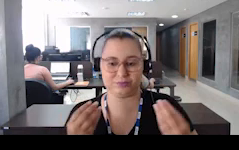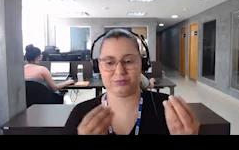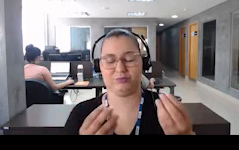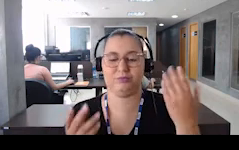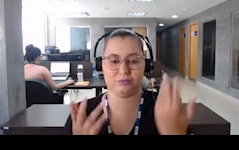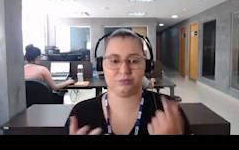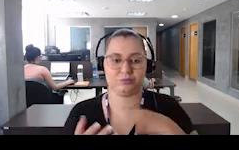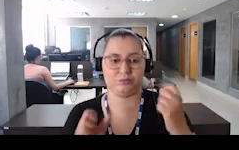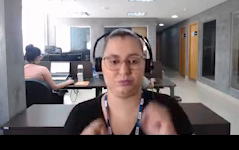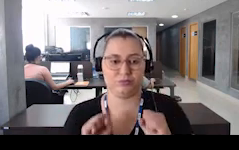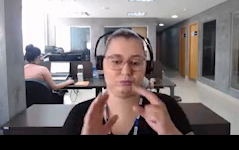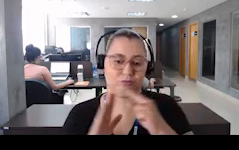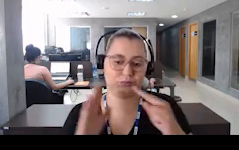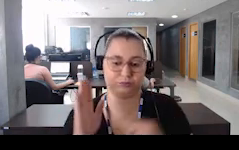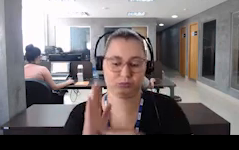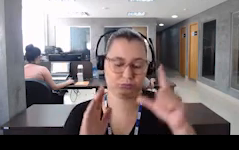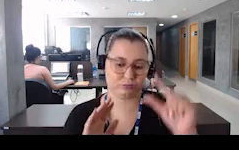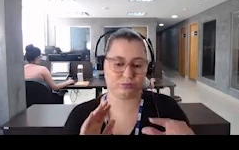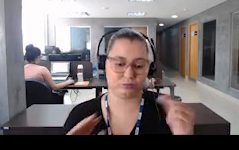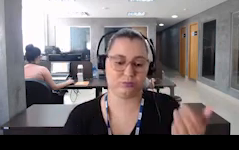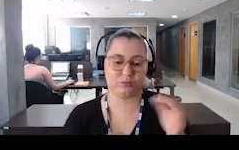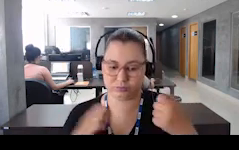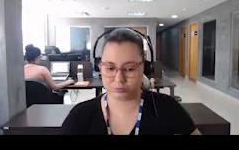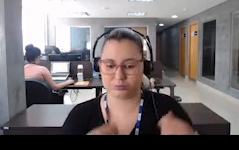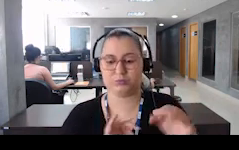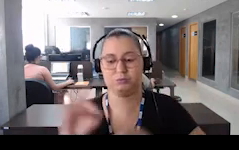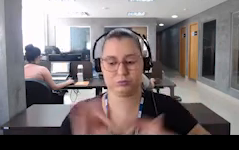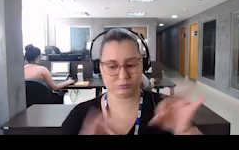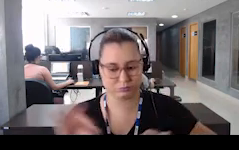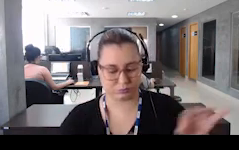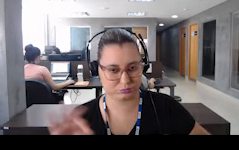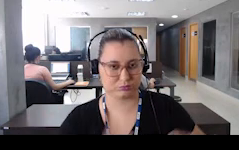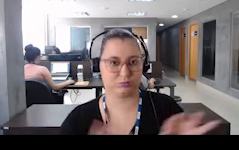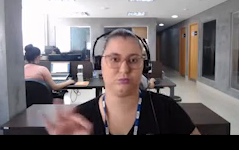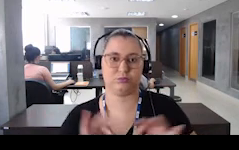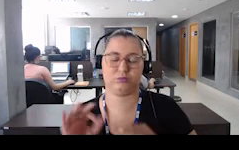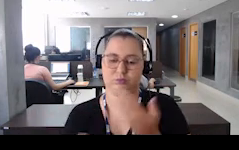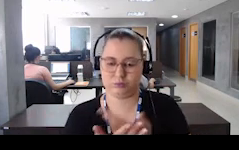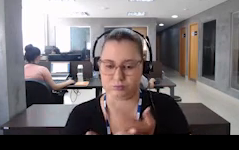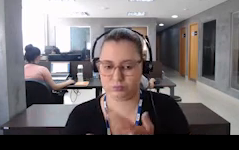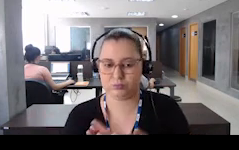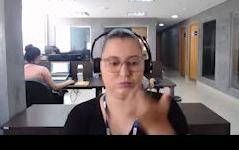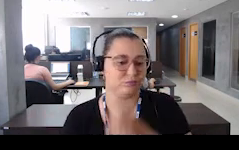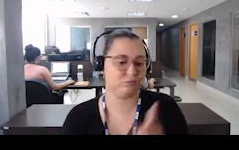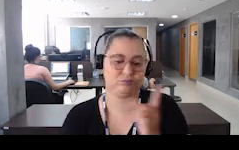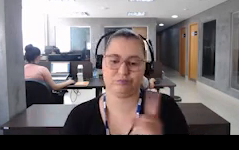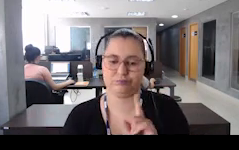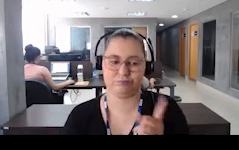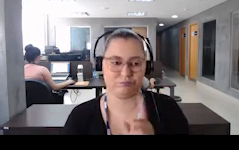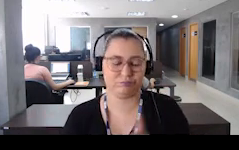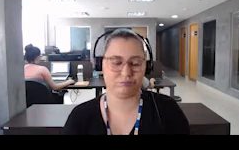pode passar batida, né? Então, é necessário organizar aí os estudos, porque senão vocês não